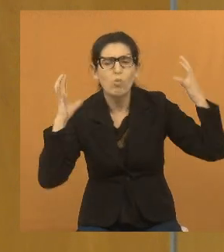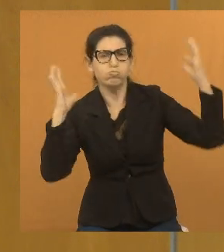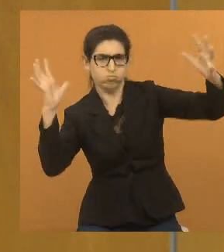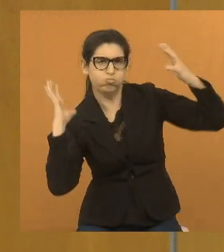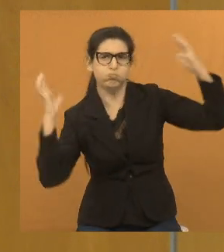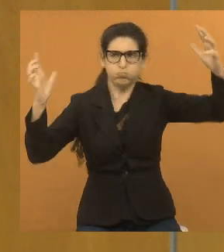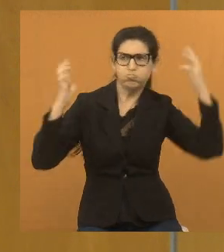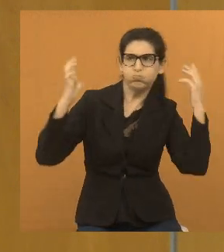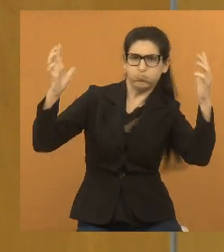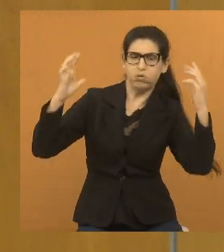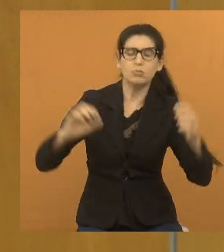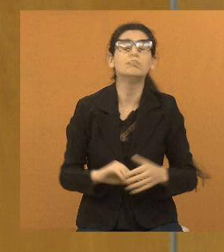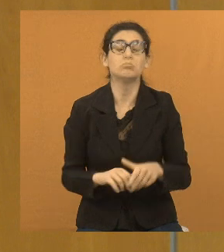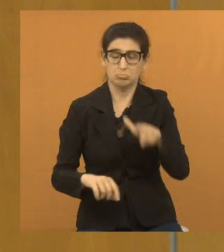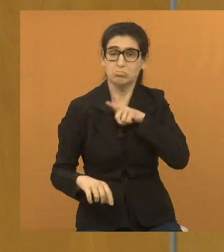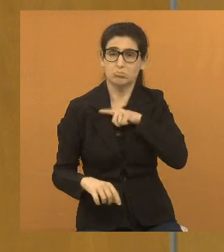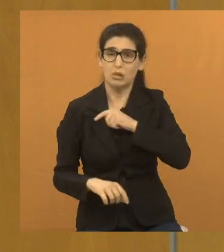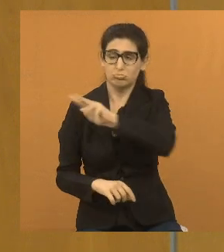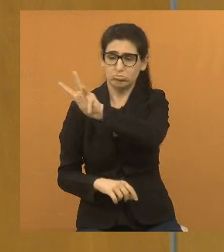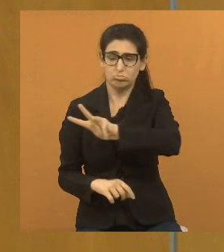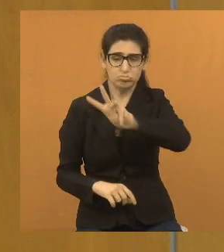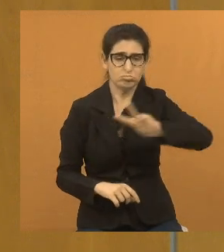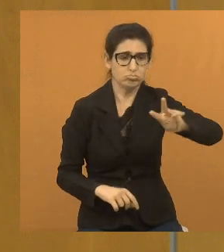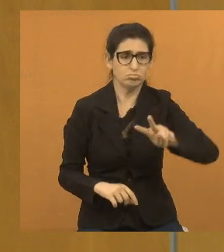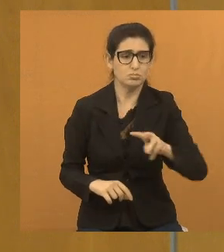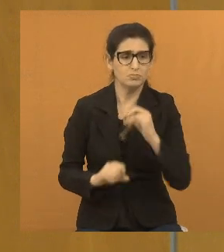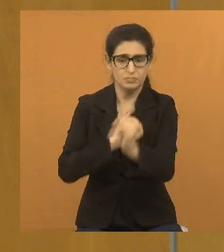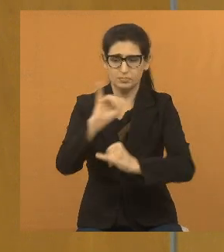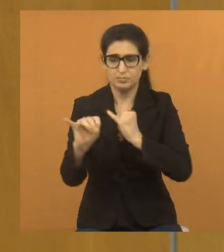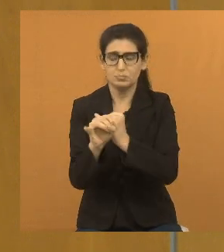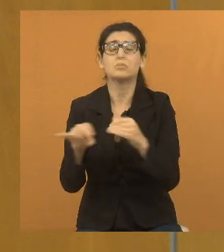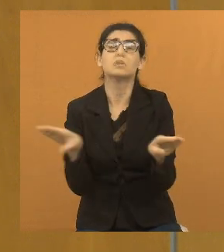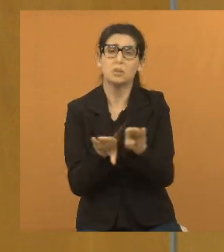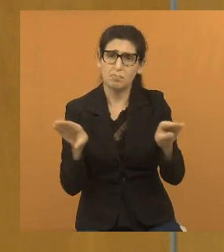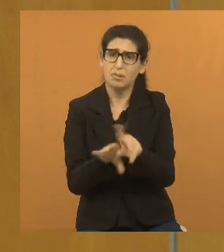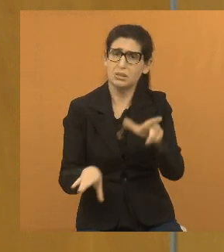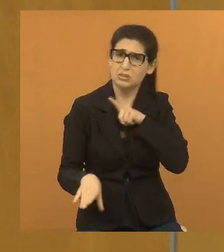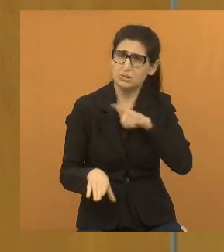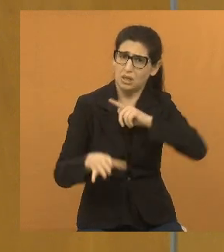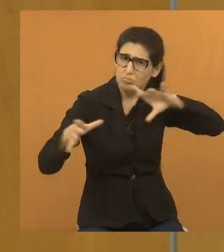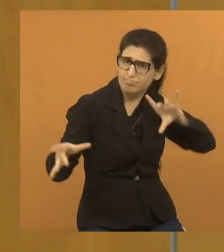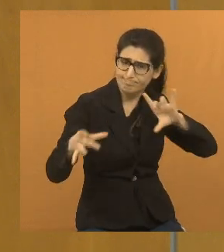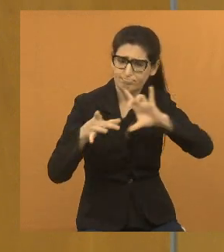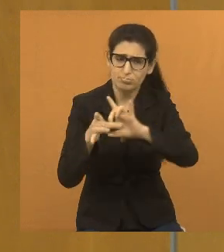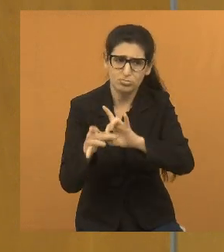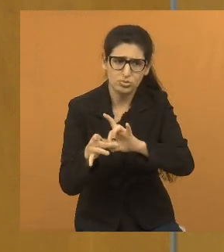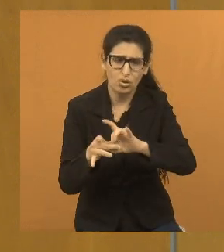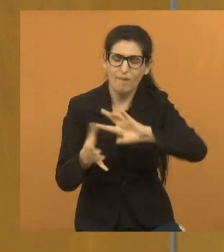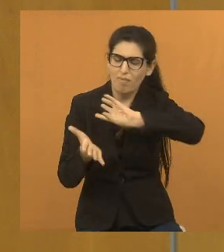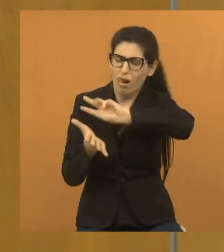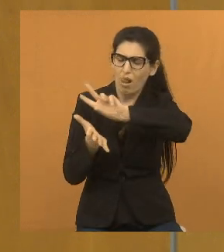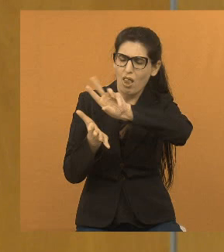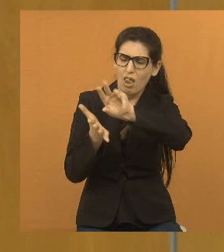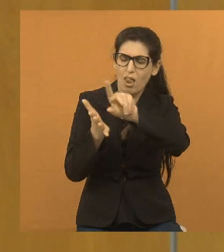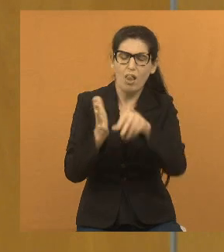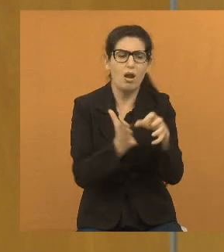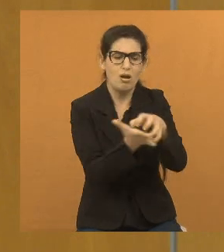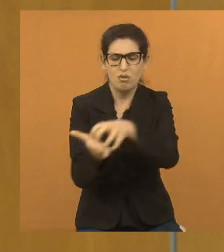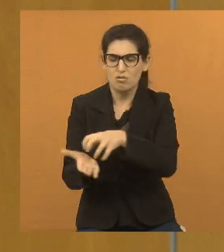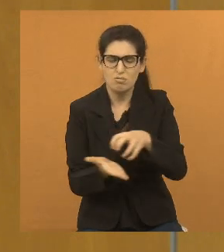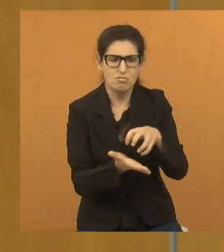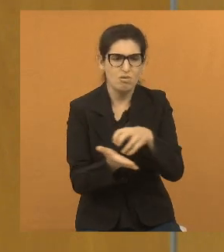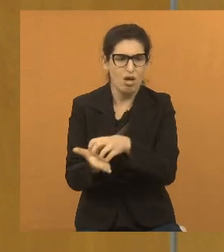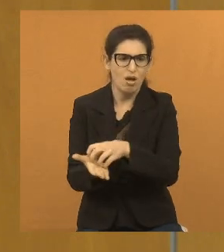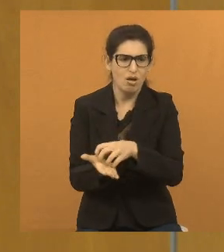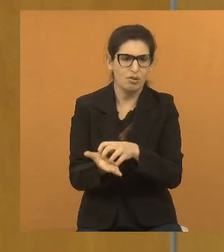informações disponíveis no nosso site. Além disso, temos parcerias com várias entidades do Estado para abrir